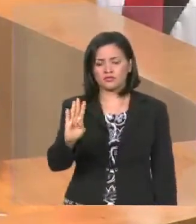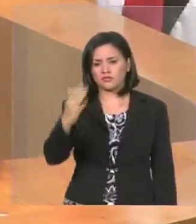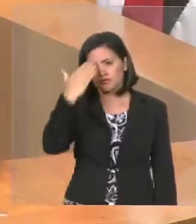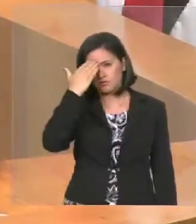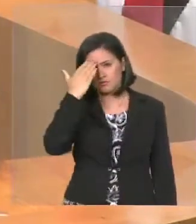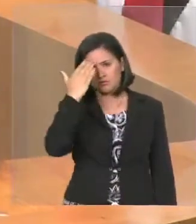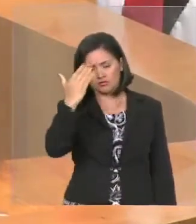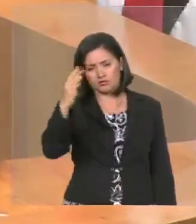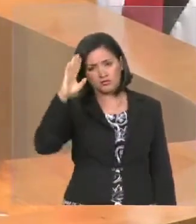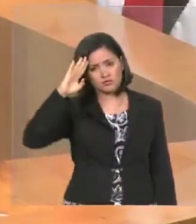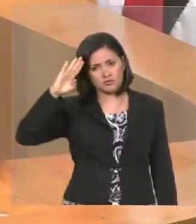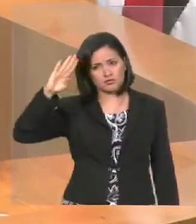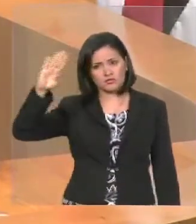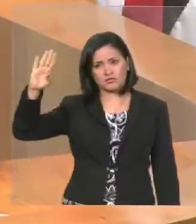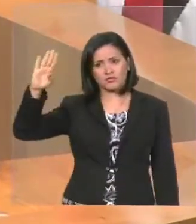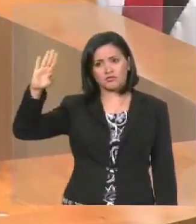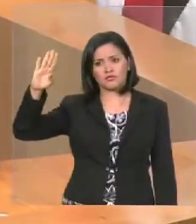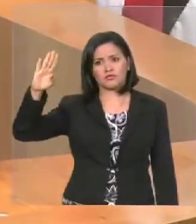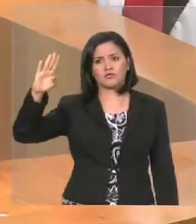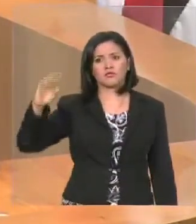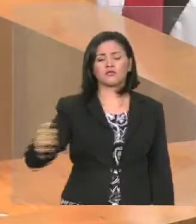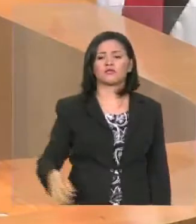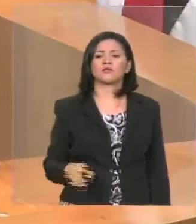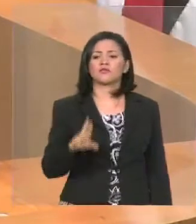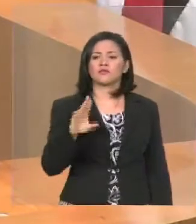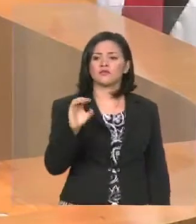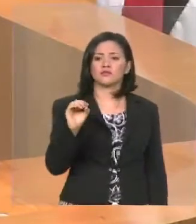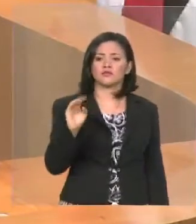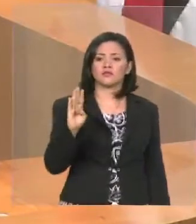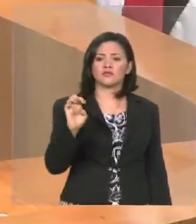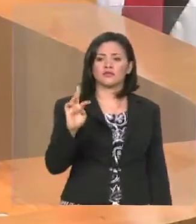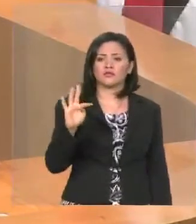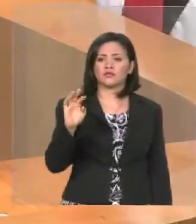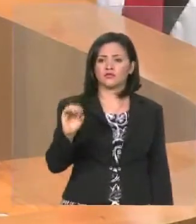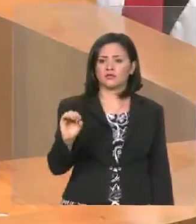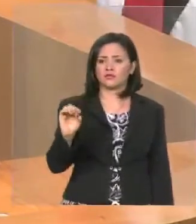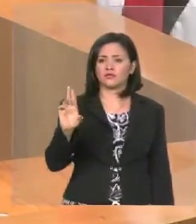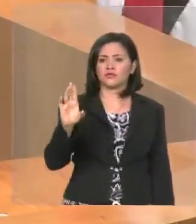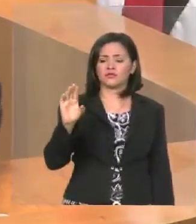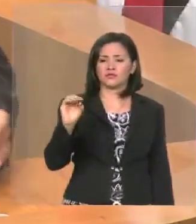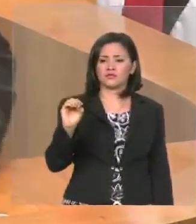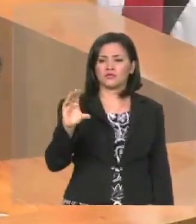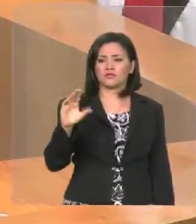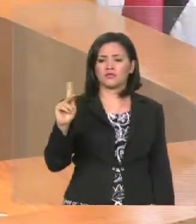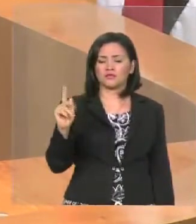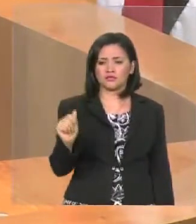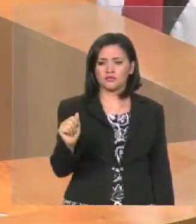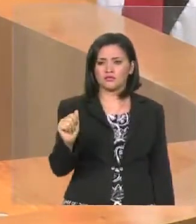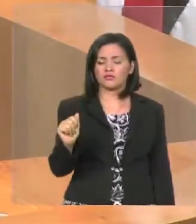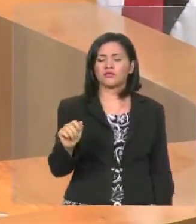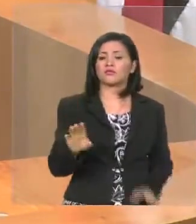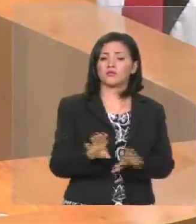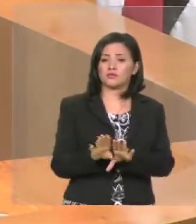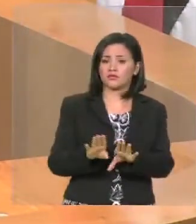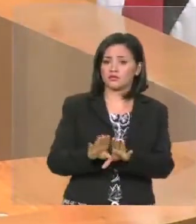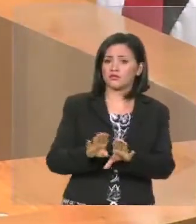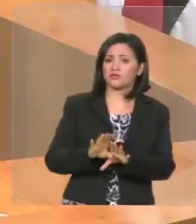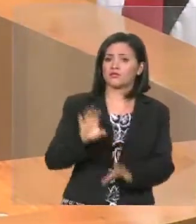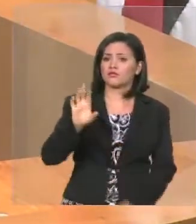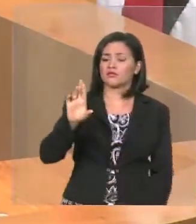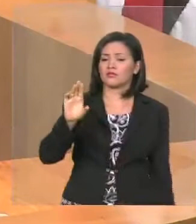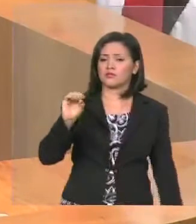agradecer de forma especial ao senador Roberto Rocha, ao Roberto Rocha Júnior, um